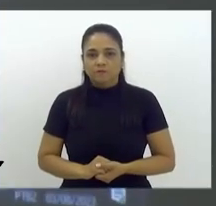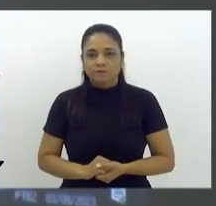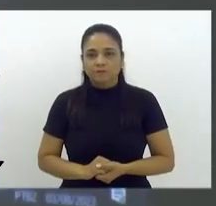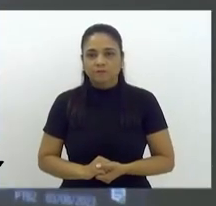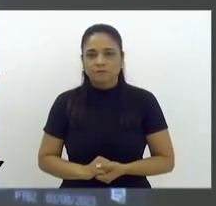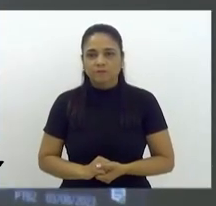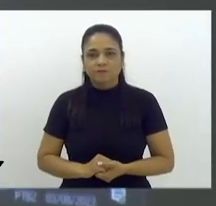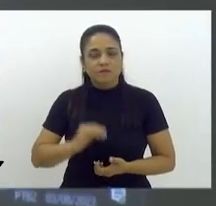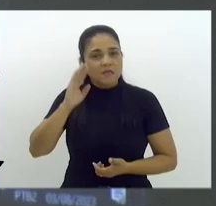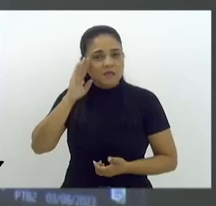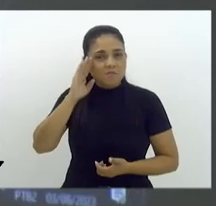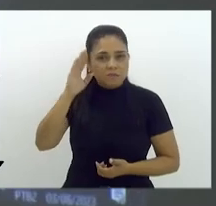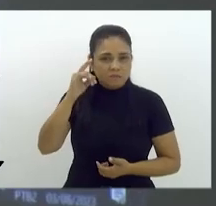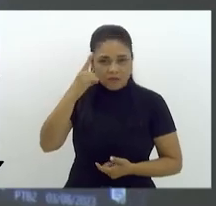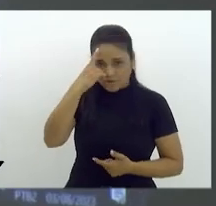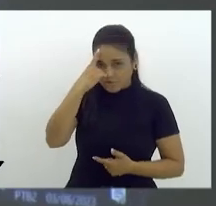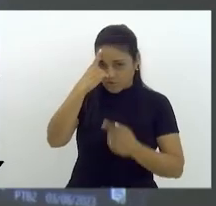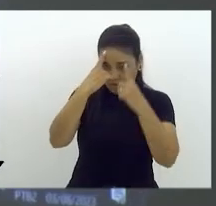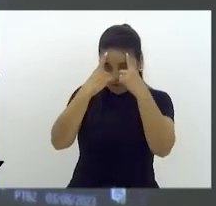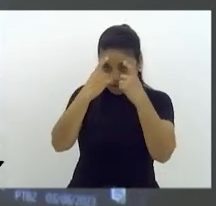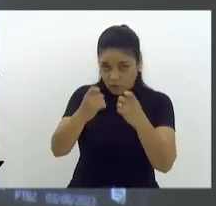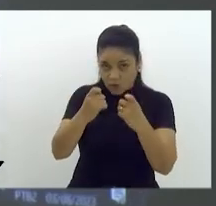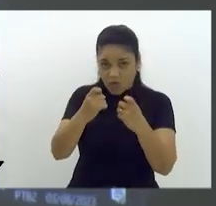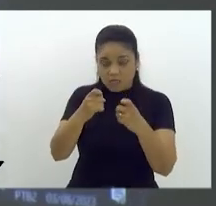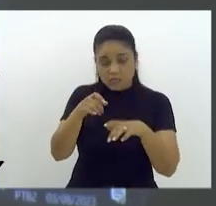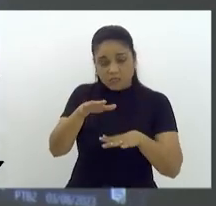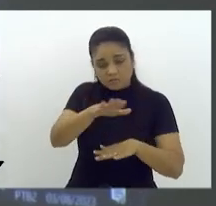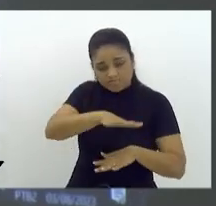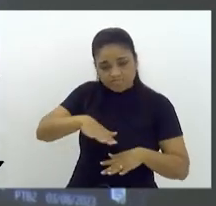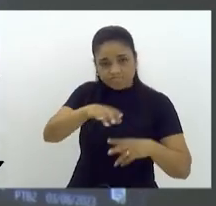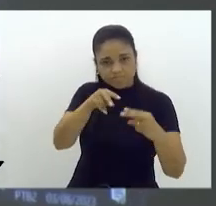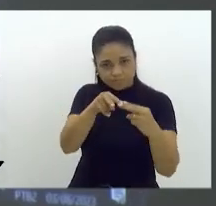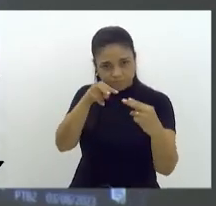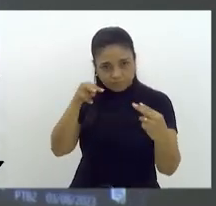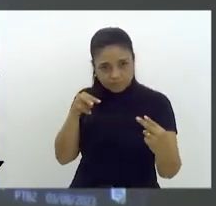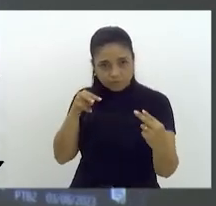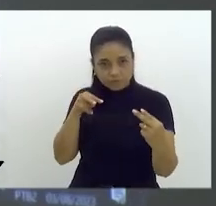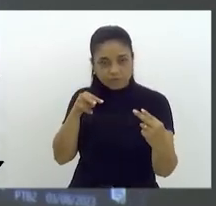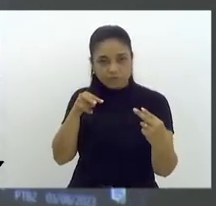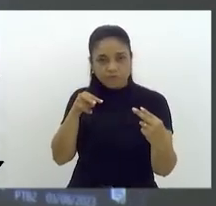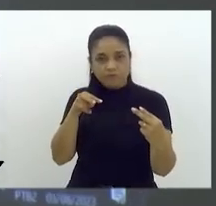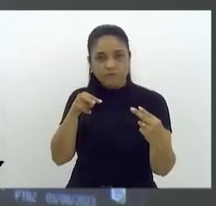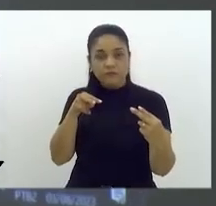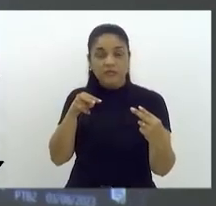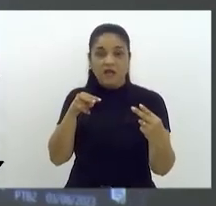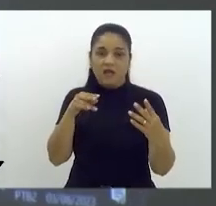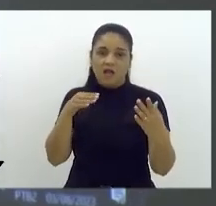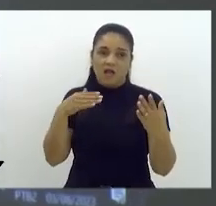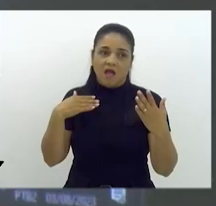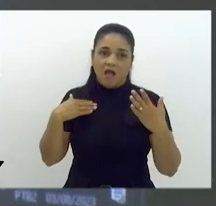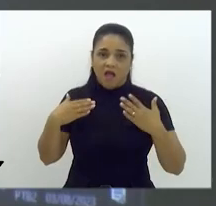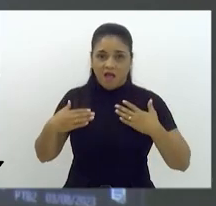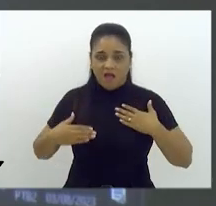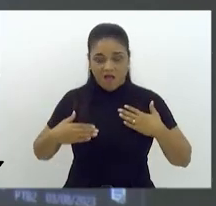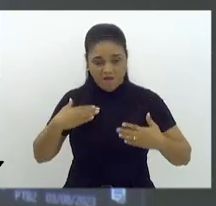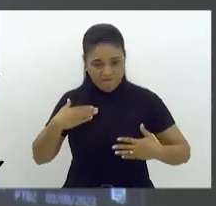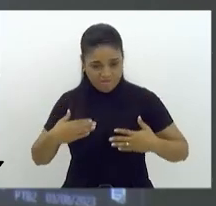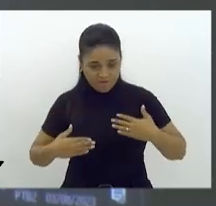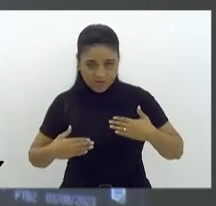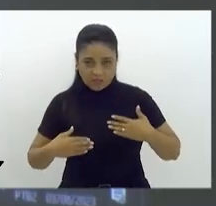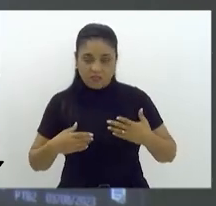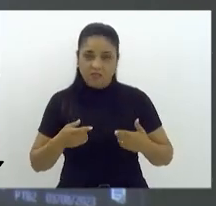as principais formas de violência observadas em meio ambiente virtual só não tenha física né são todas as formas